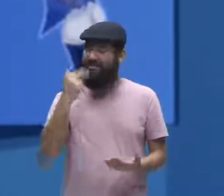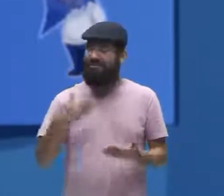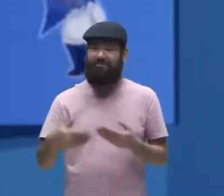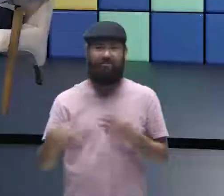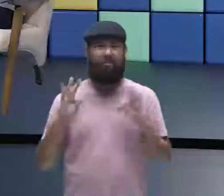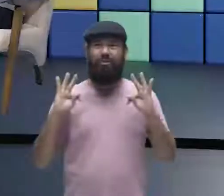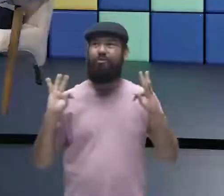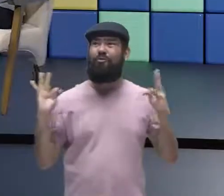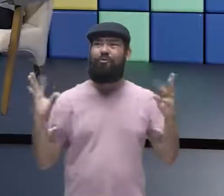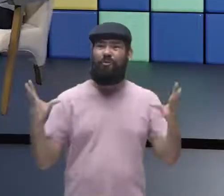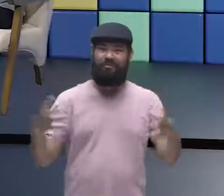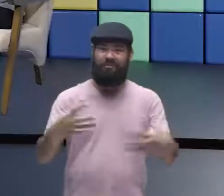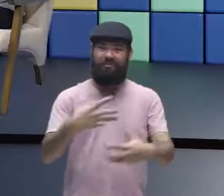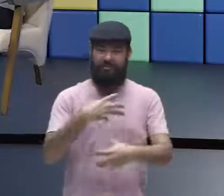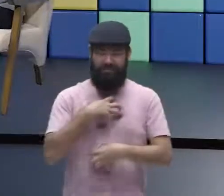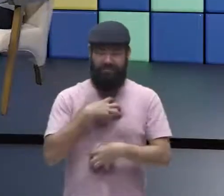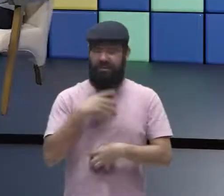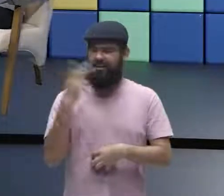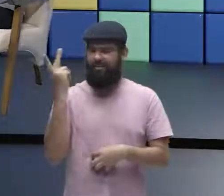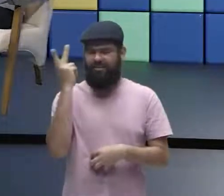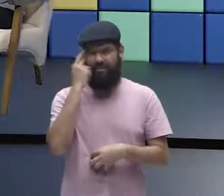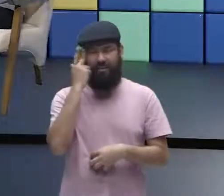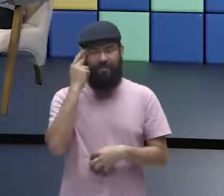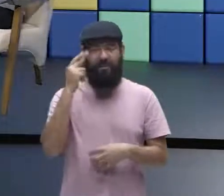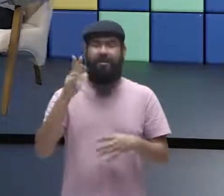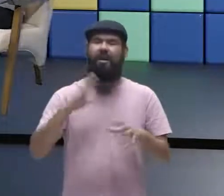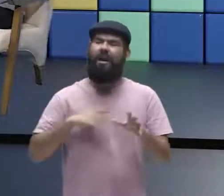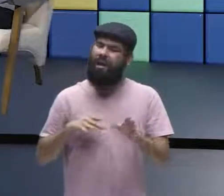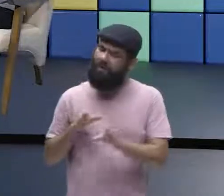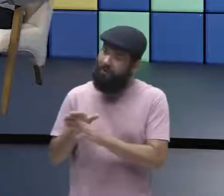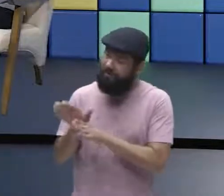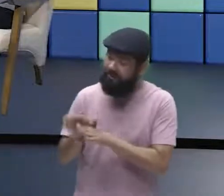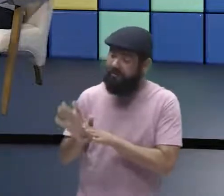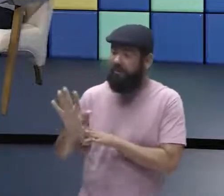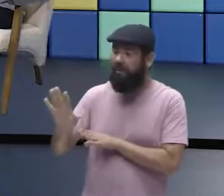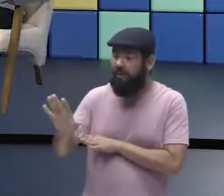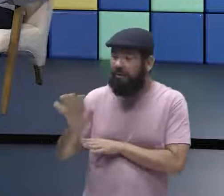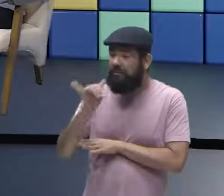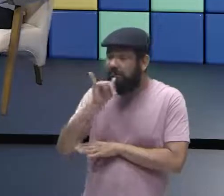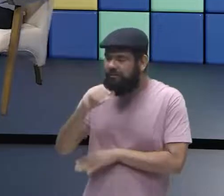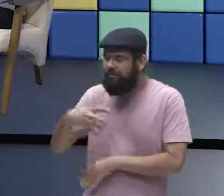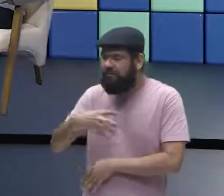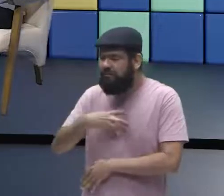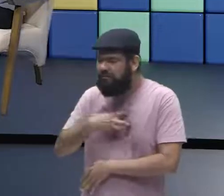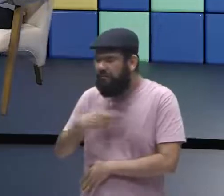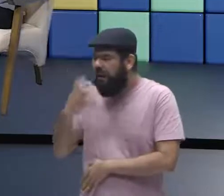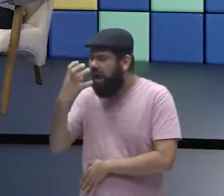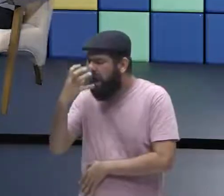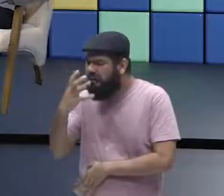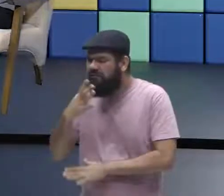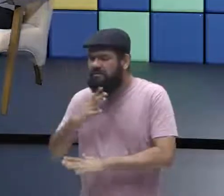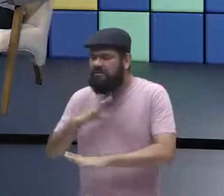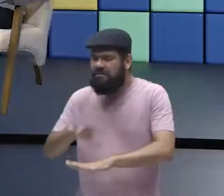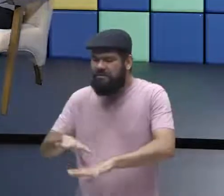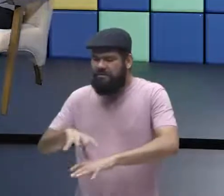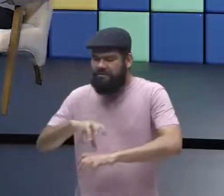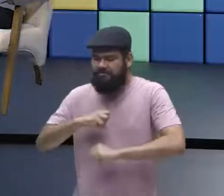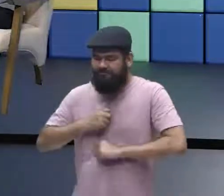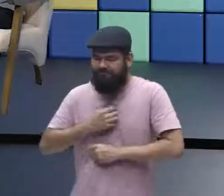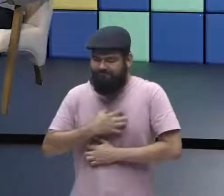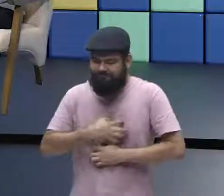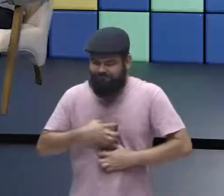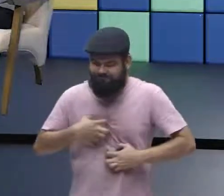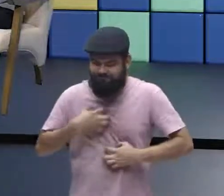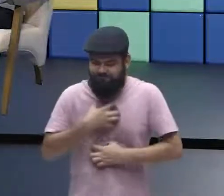está imune, né? É normal. Aí eu falo para eles, olha, quando sentir, acolhe. Você tem que acolher a sua